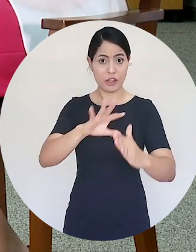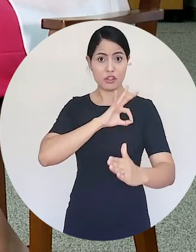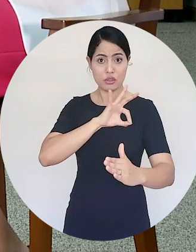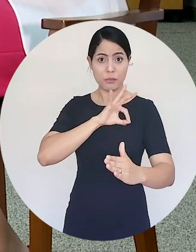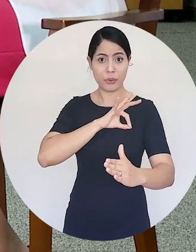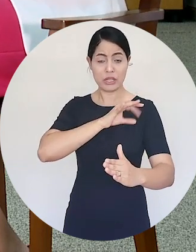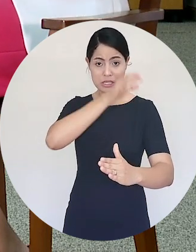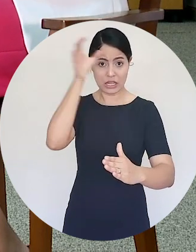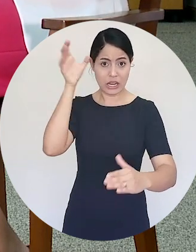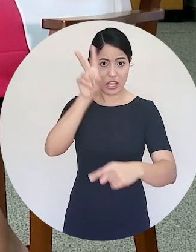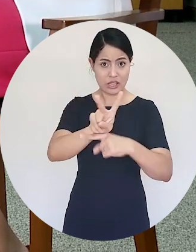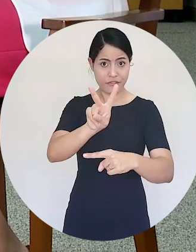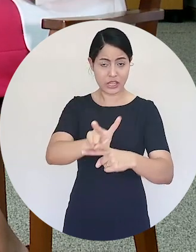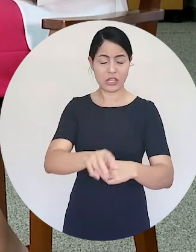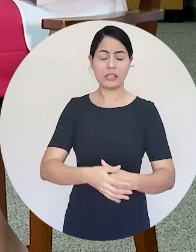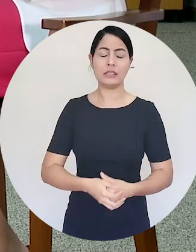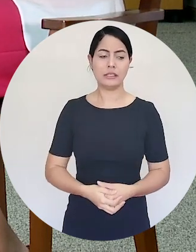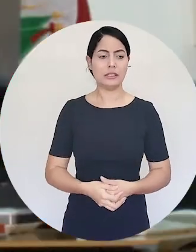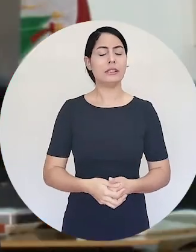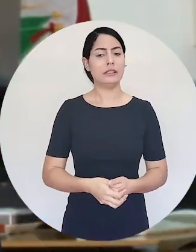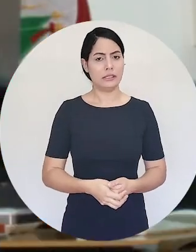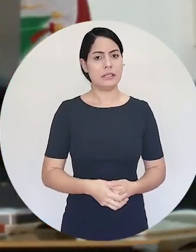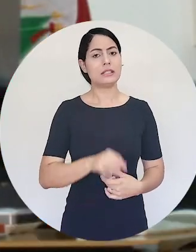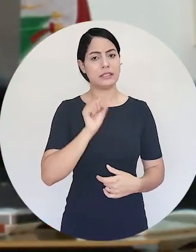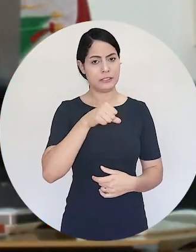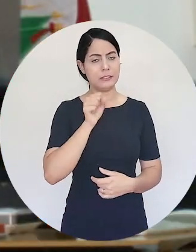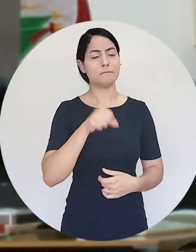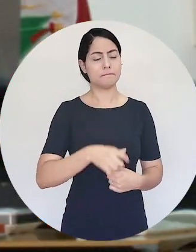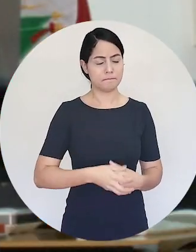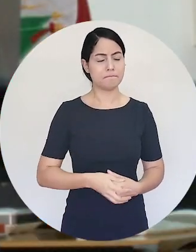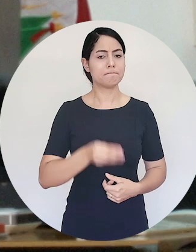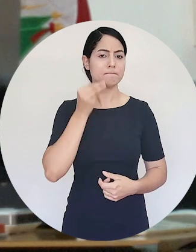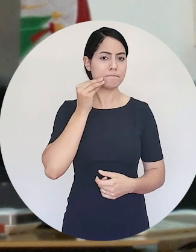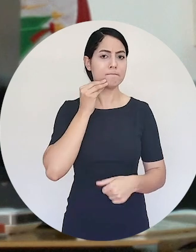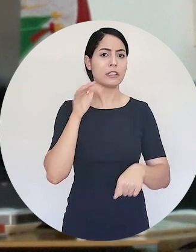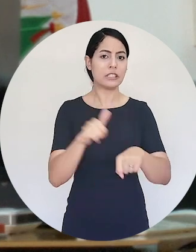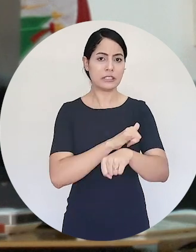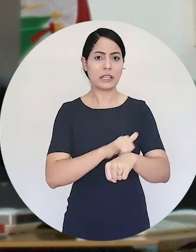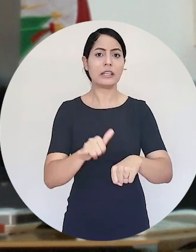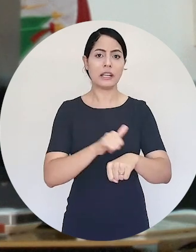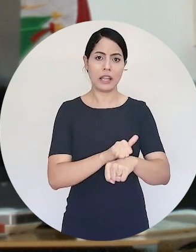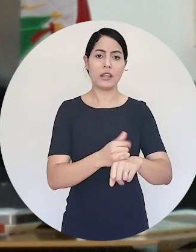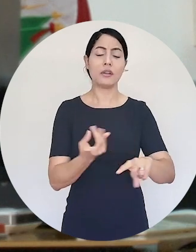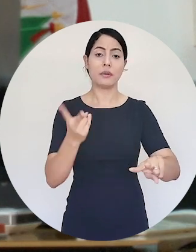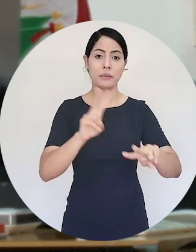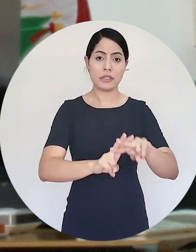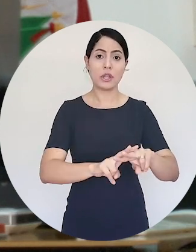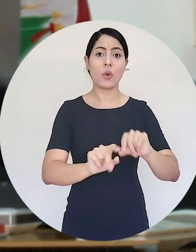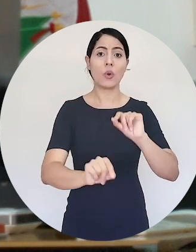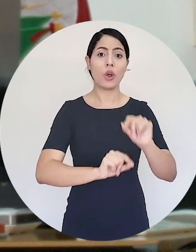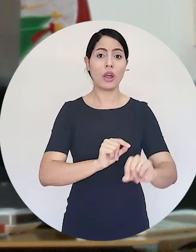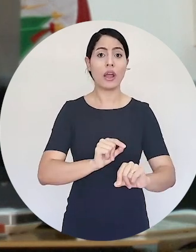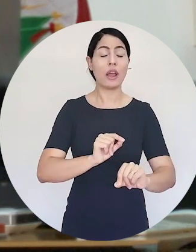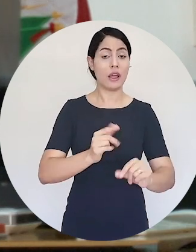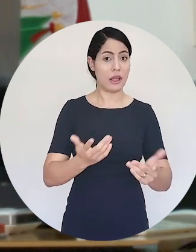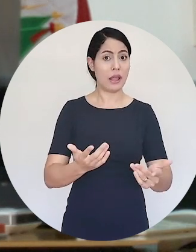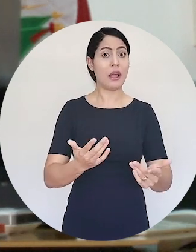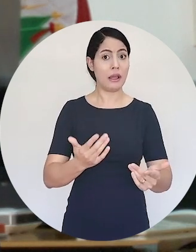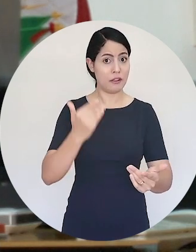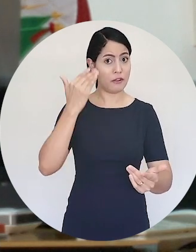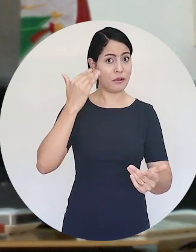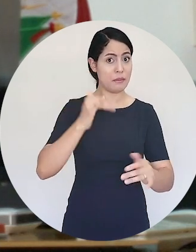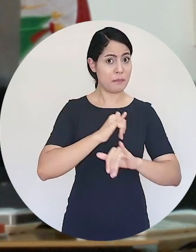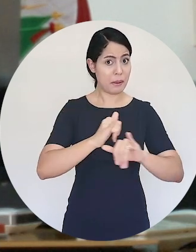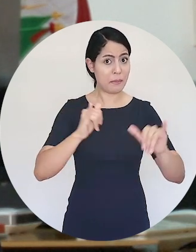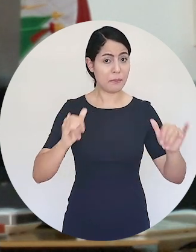estava lá tentando defender o seu cliente. Não, estava tentando defender o seu cliente de uma prisão absolutamente polêmica. Era